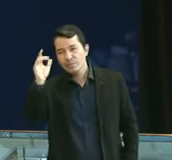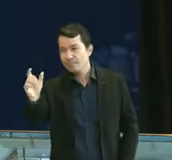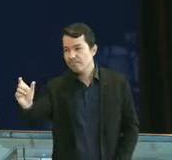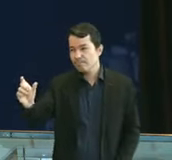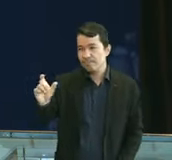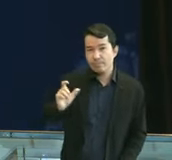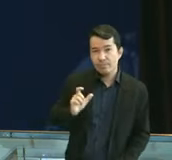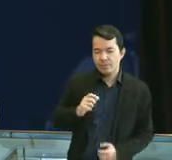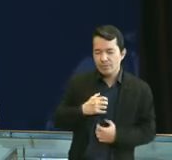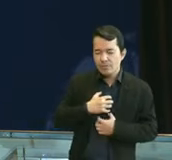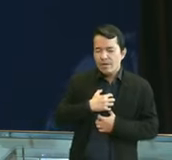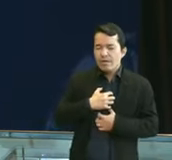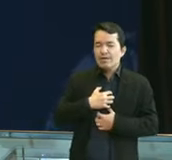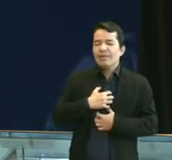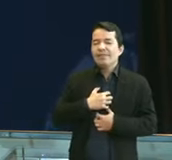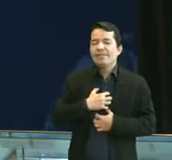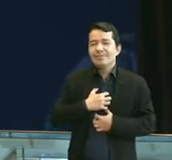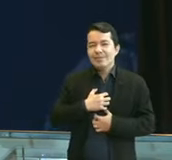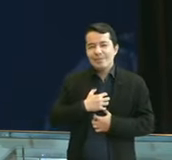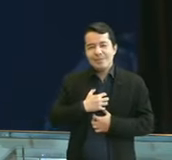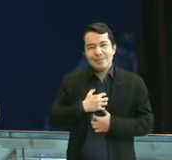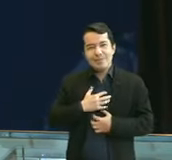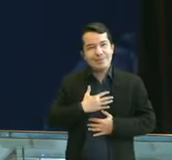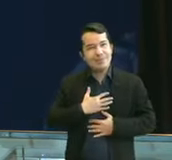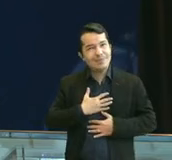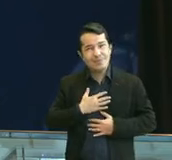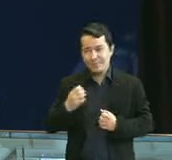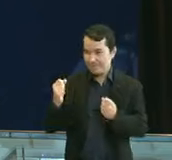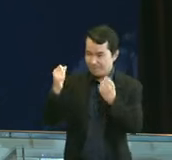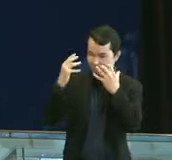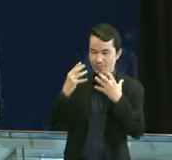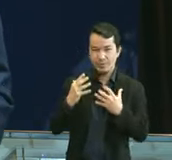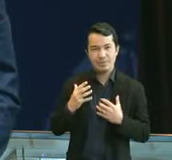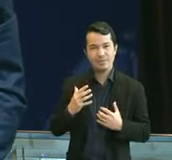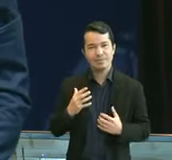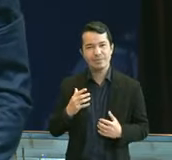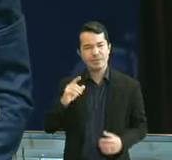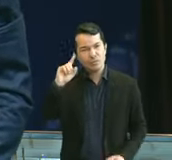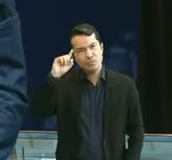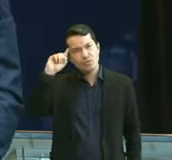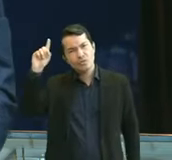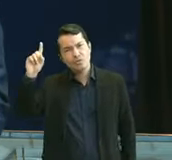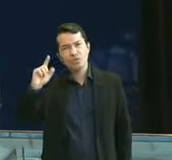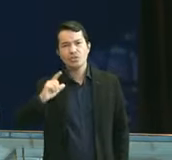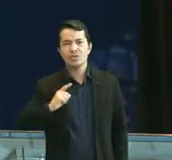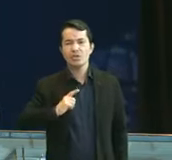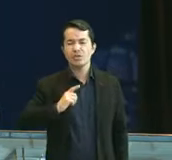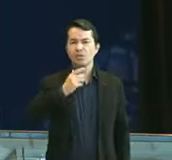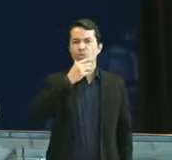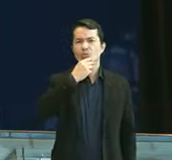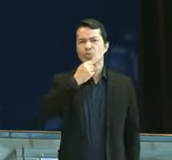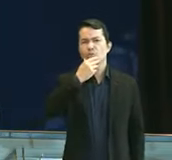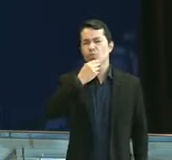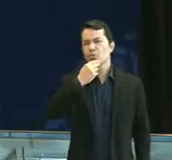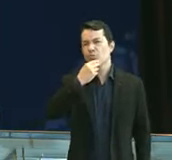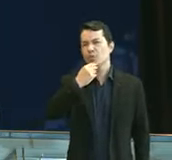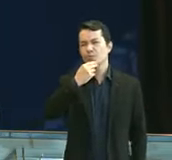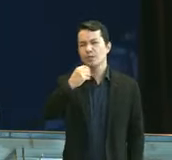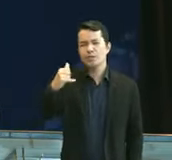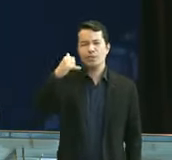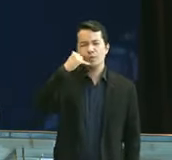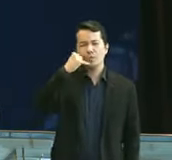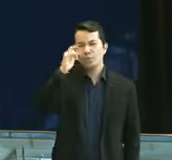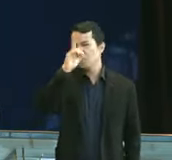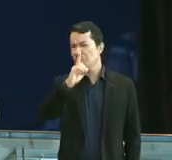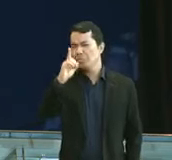Era um domingo à noite, esse irmão me liga depois do culto: pastor, será que eu posso ir na sua casa? Já